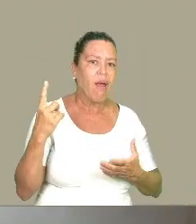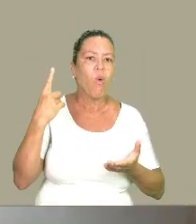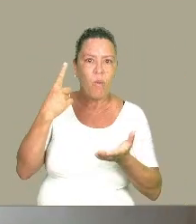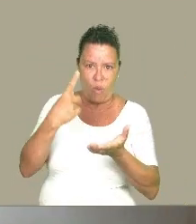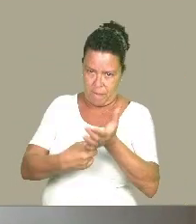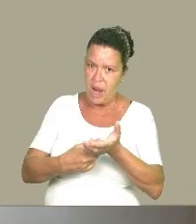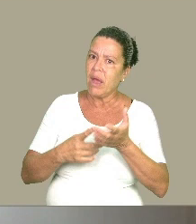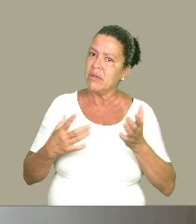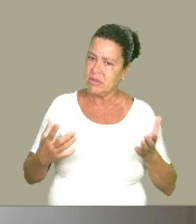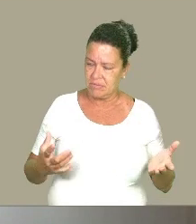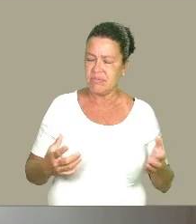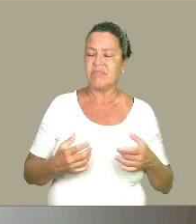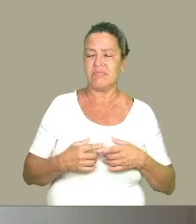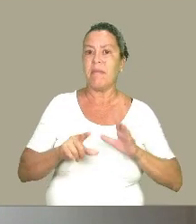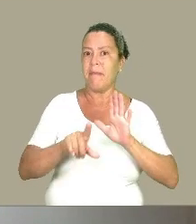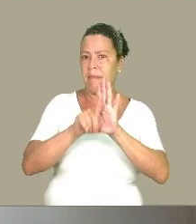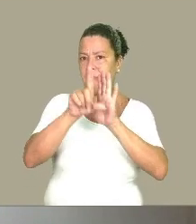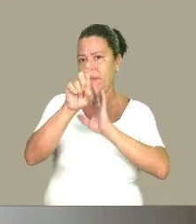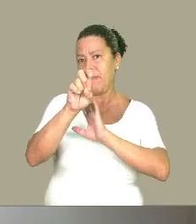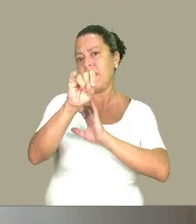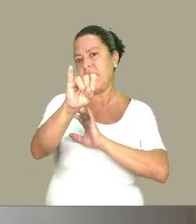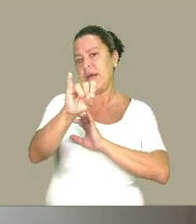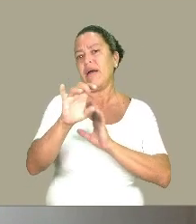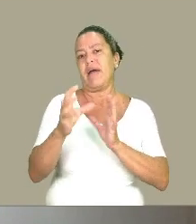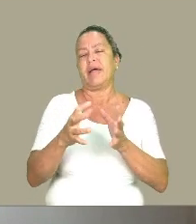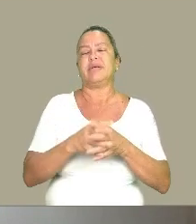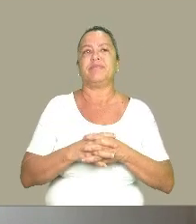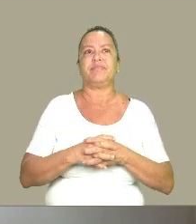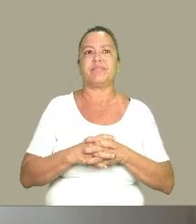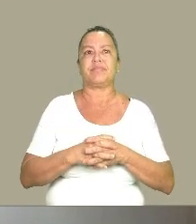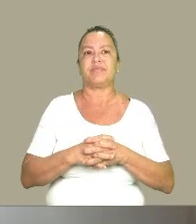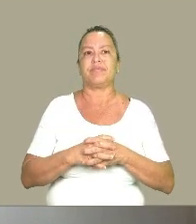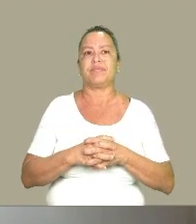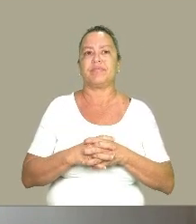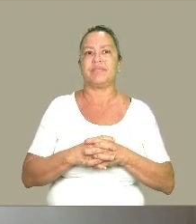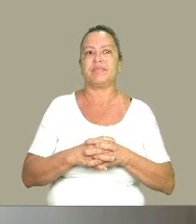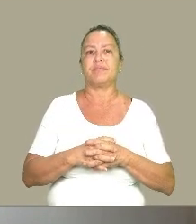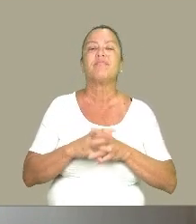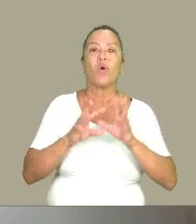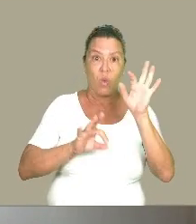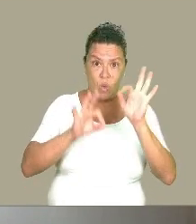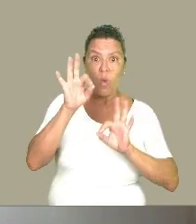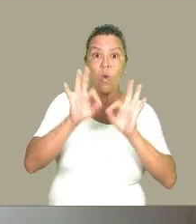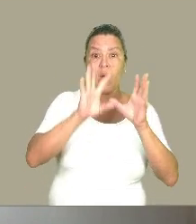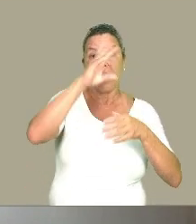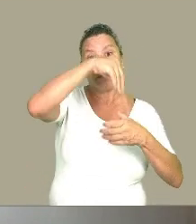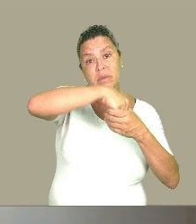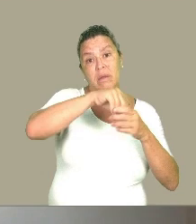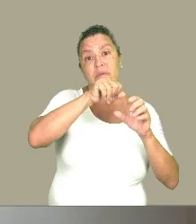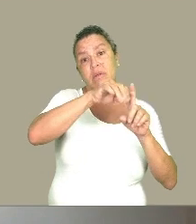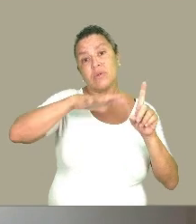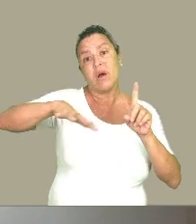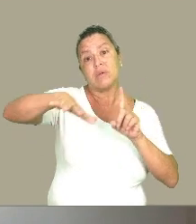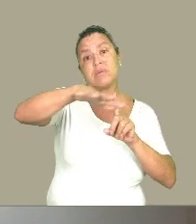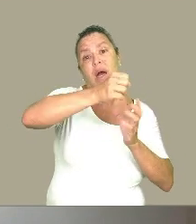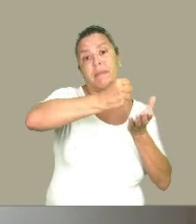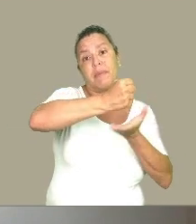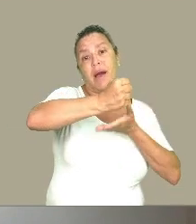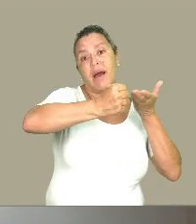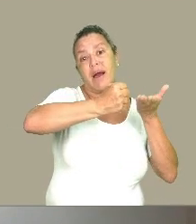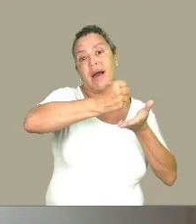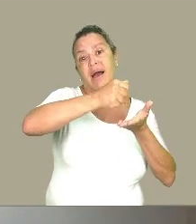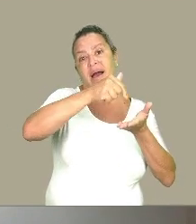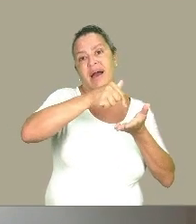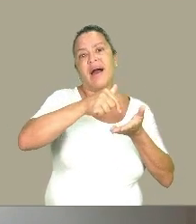né, por lei, né, uma obrigação que foi determinada pela organização da sociedade, baseada já agora